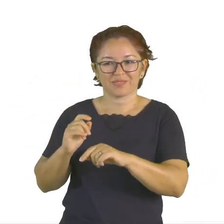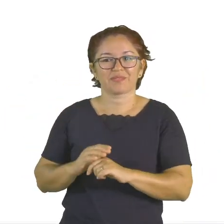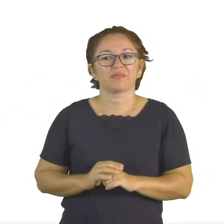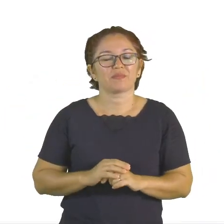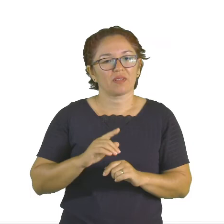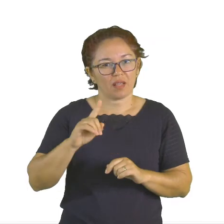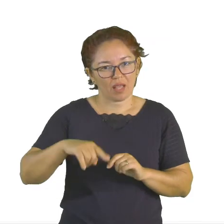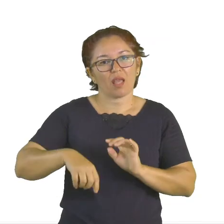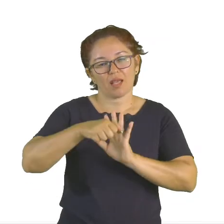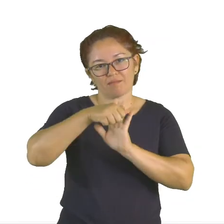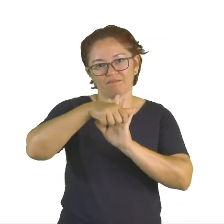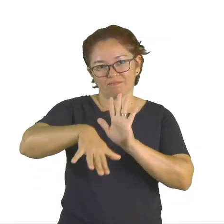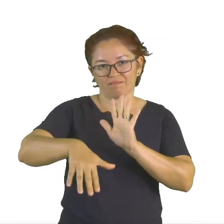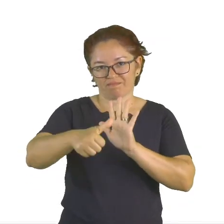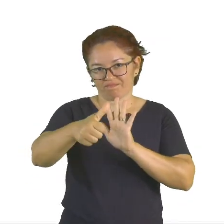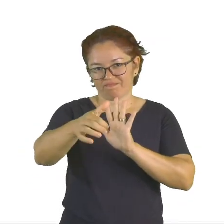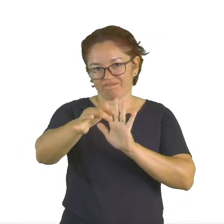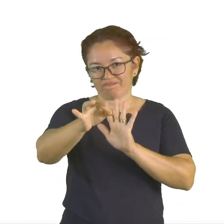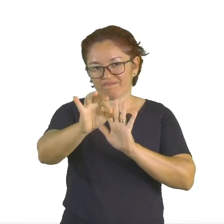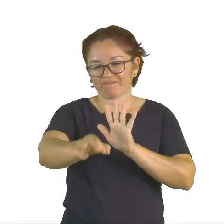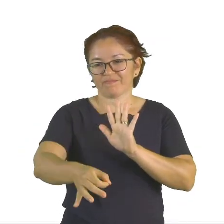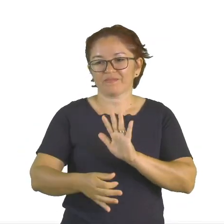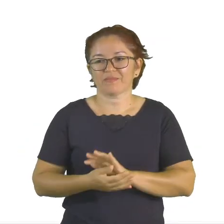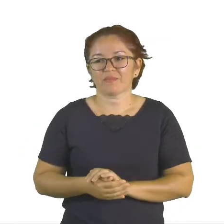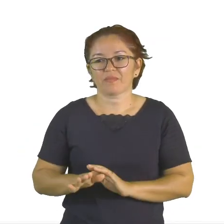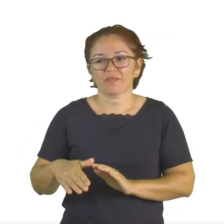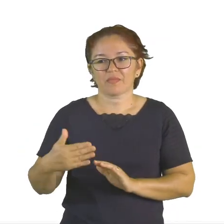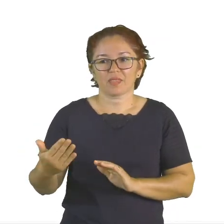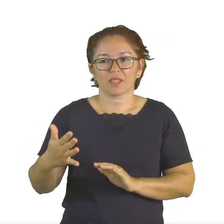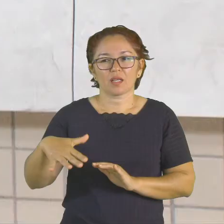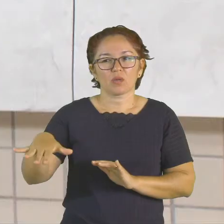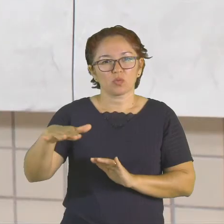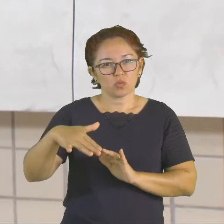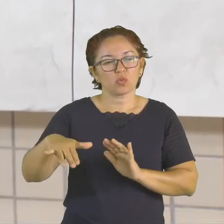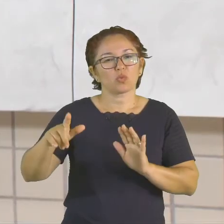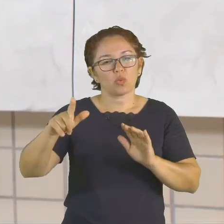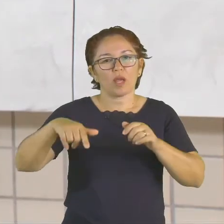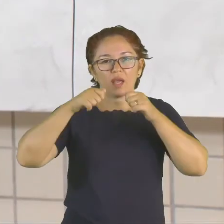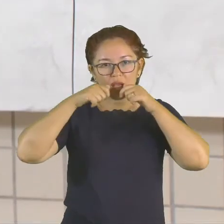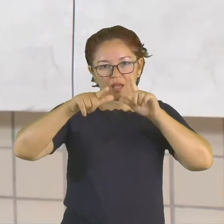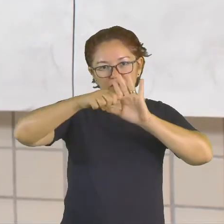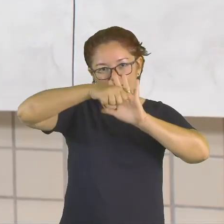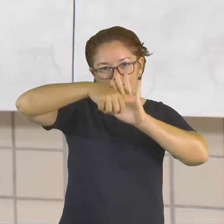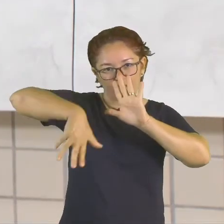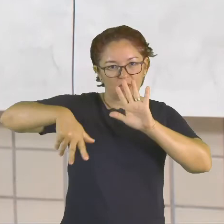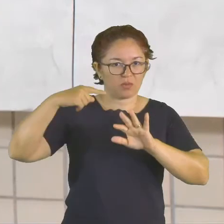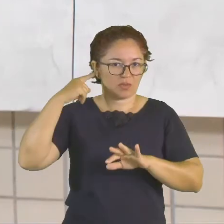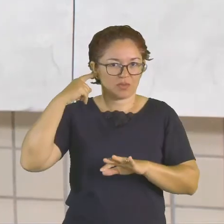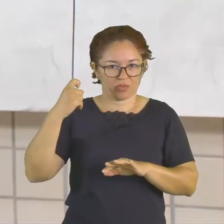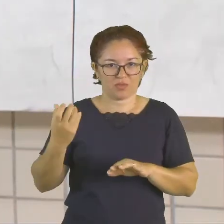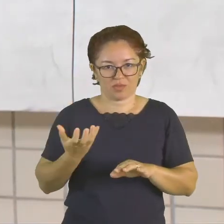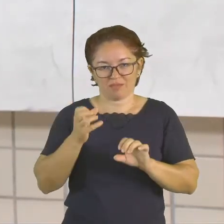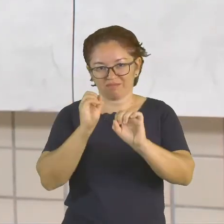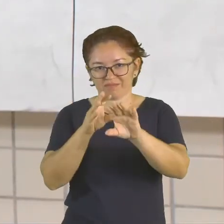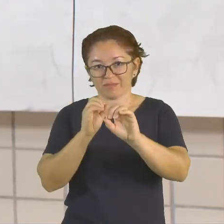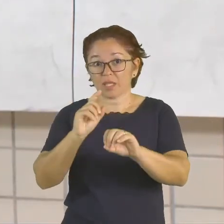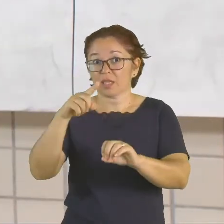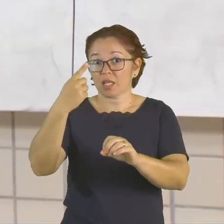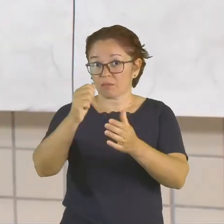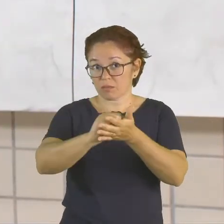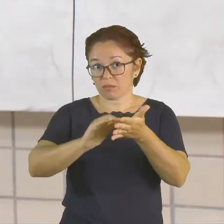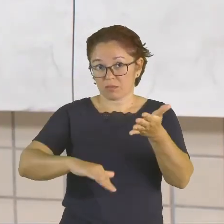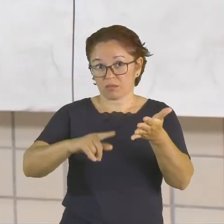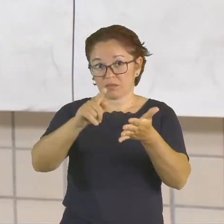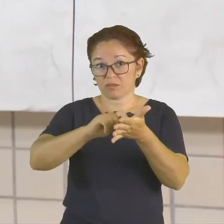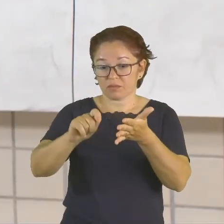onomatopeia, certo? Então, essas são as figuras de som que eu quis trabalhar. Depois, quando vocês forem resolver os exercícios,